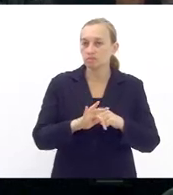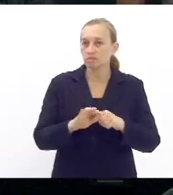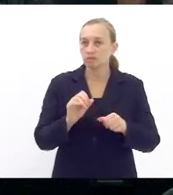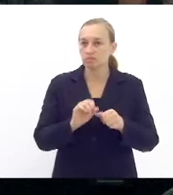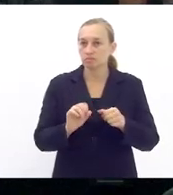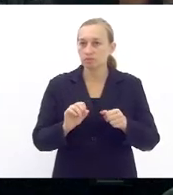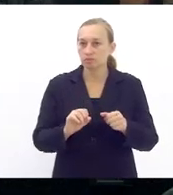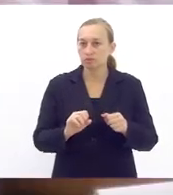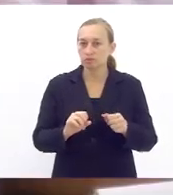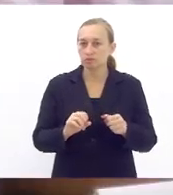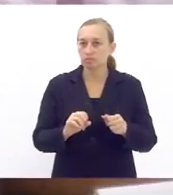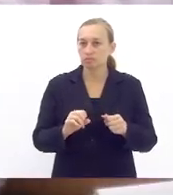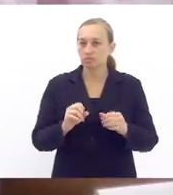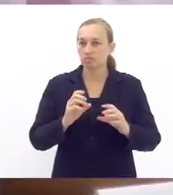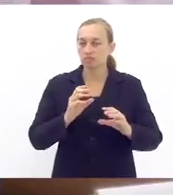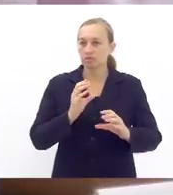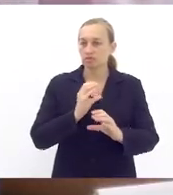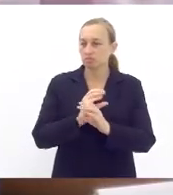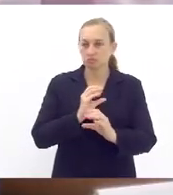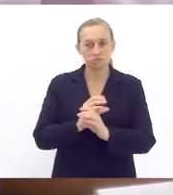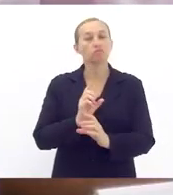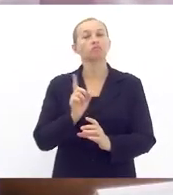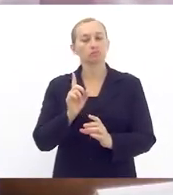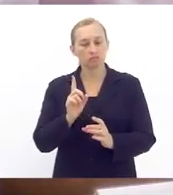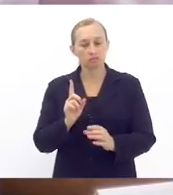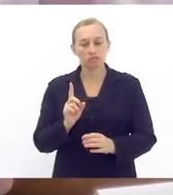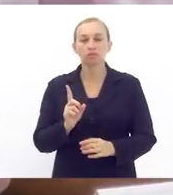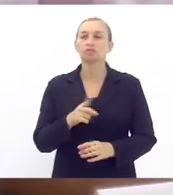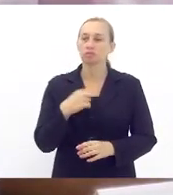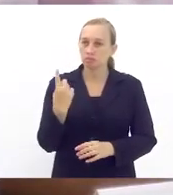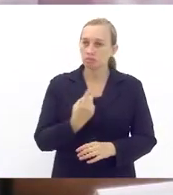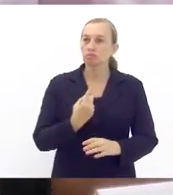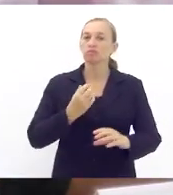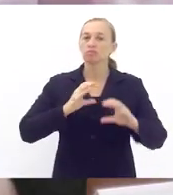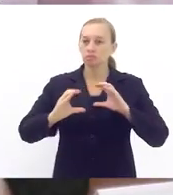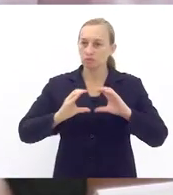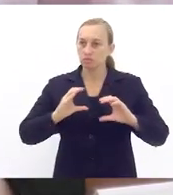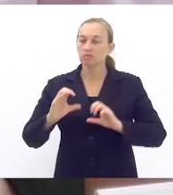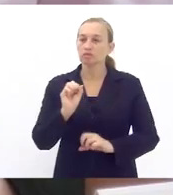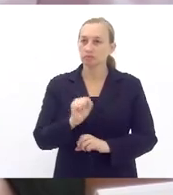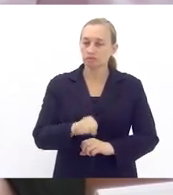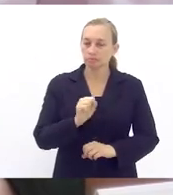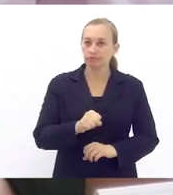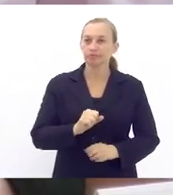compartilhasse com todos e que fosse uma uma